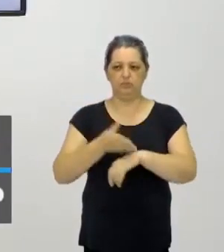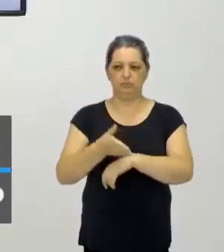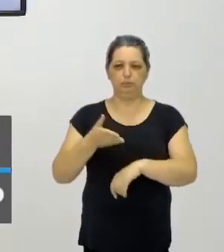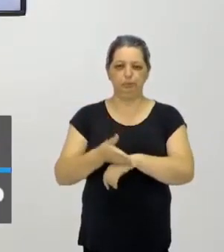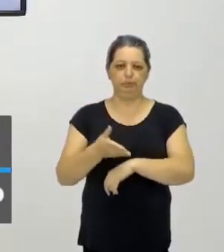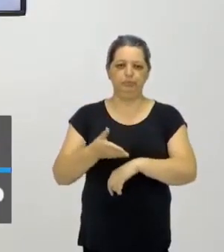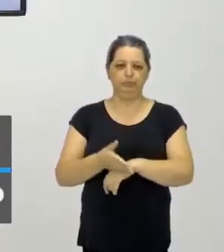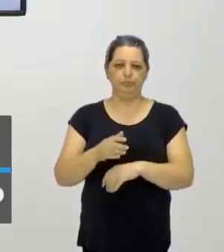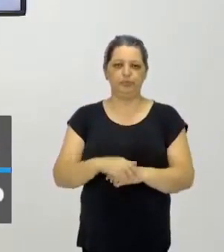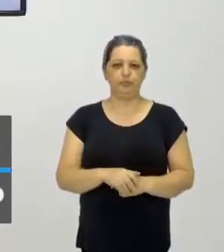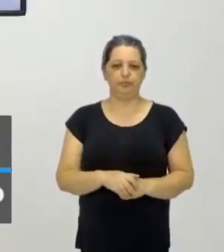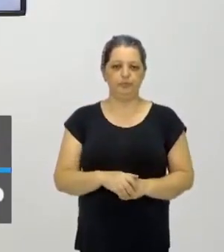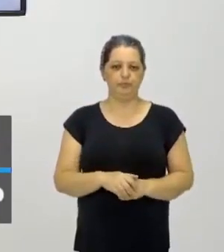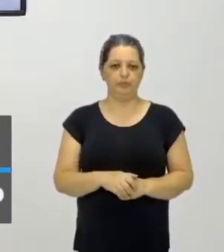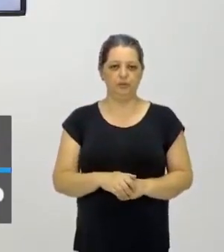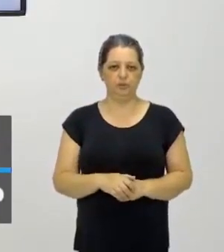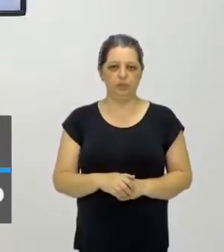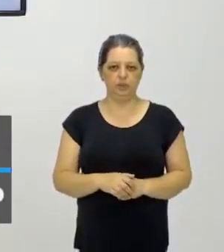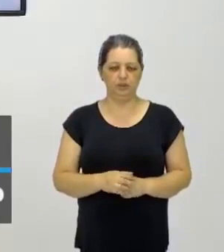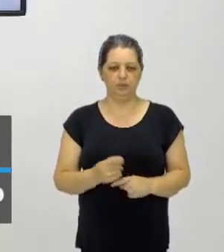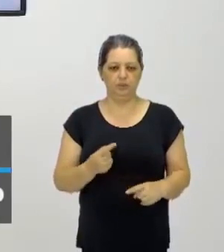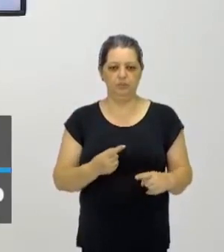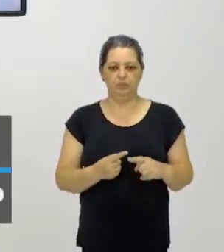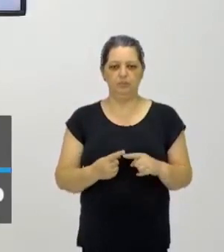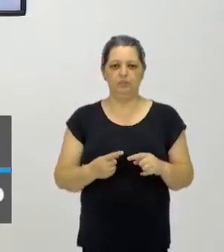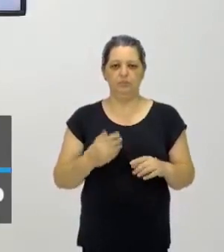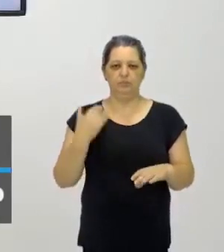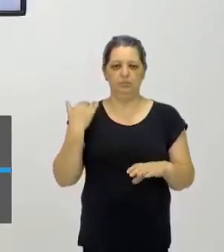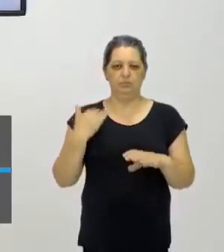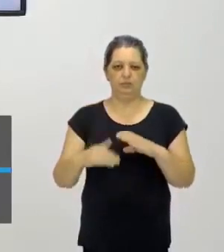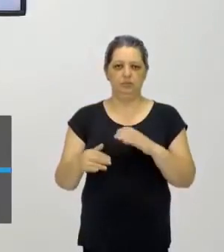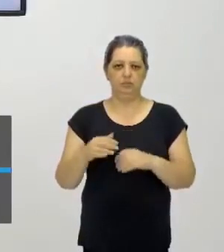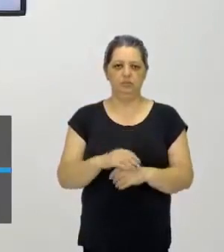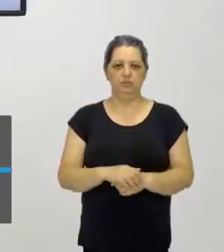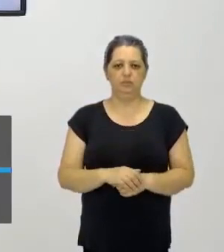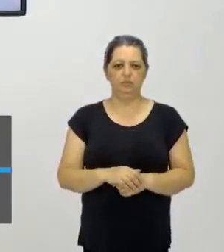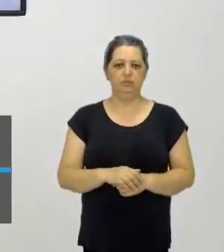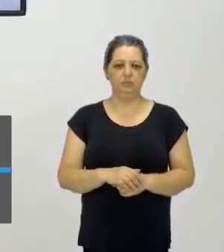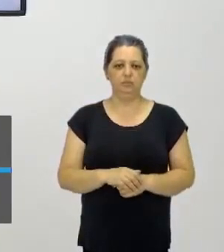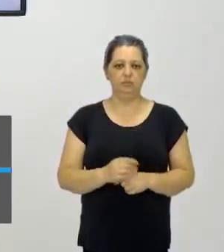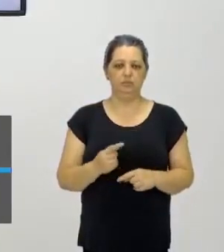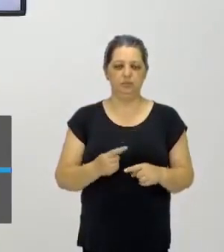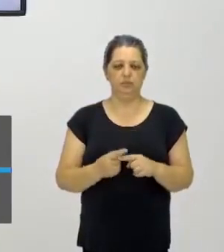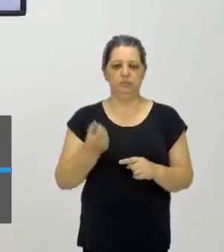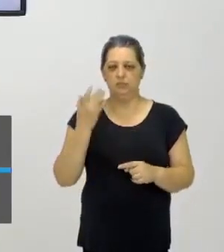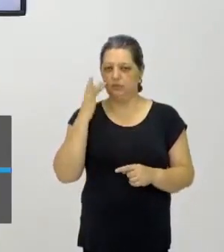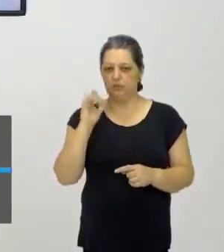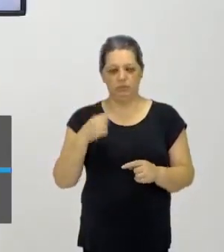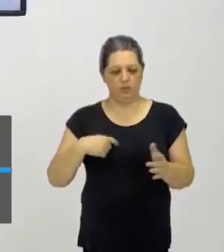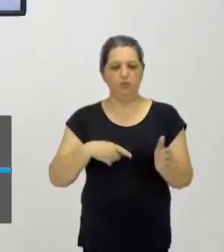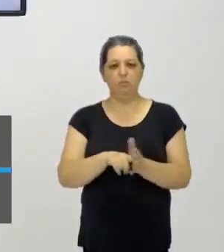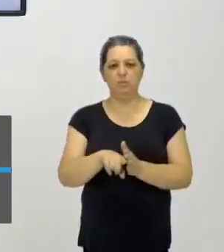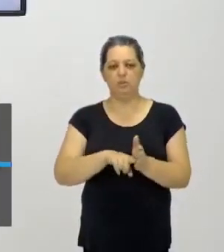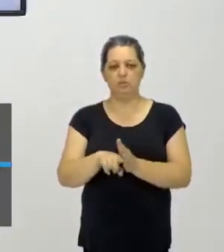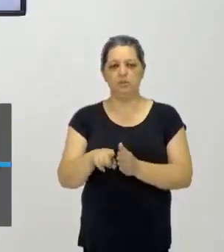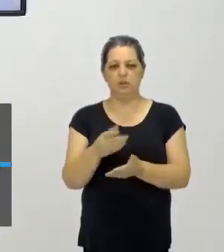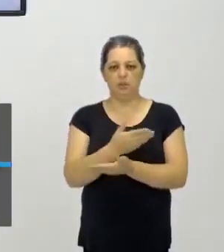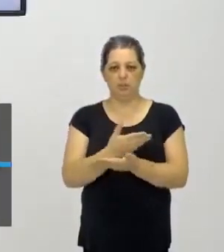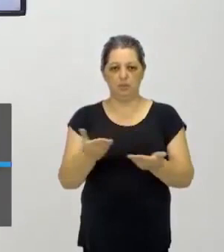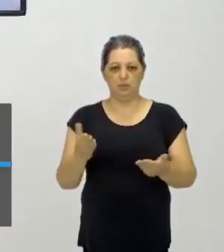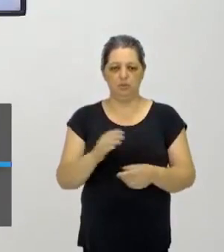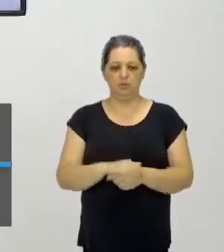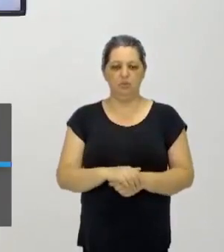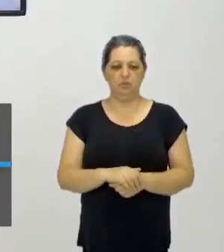está lá, assim que possível, toda vez que eu vejo lá alguma mensagem. Se eu souber responder, eu vou responder. Se eu não souber, eu vou pesquisar para poder ajudar